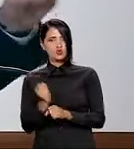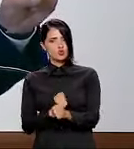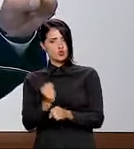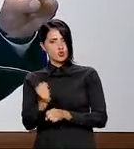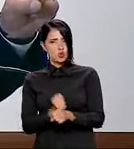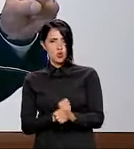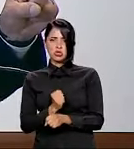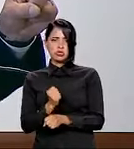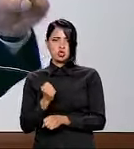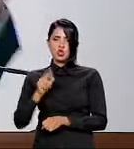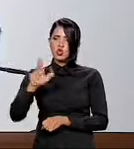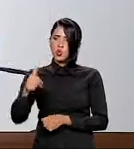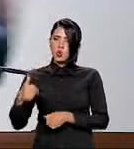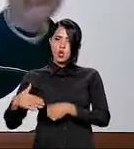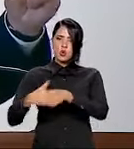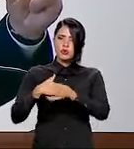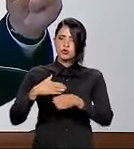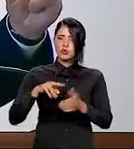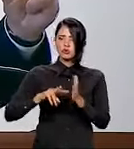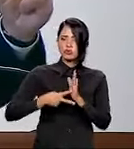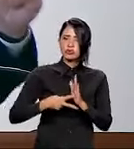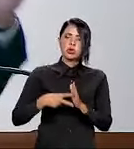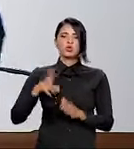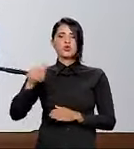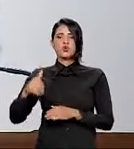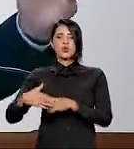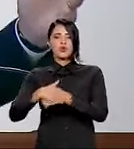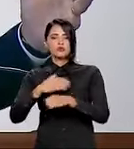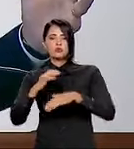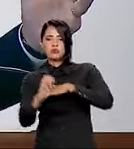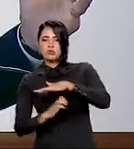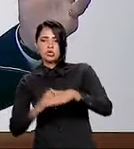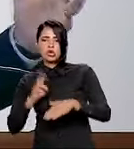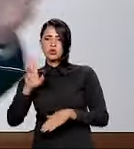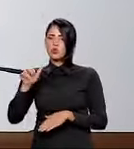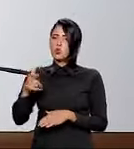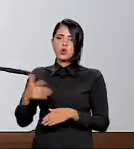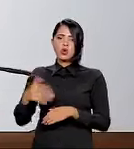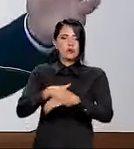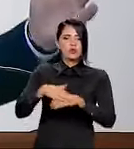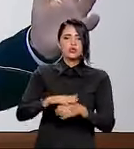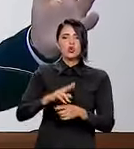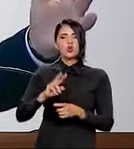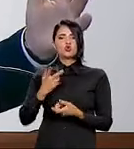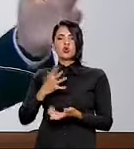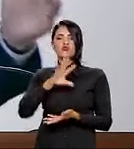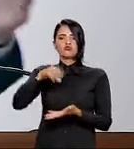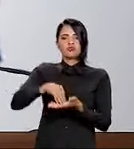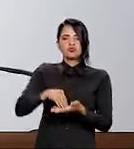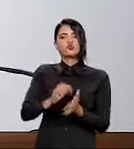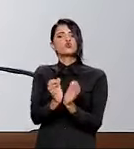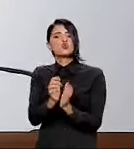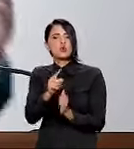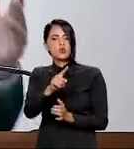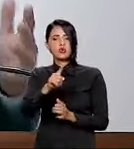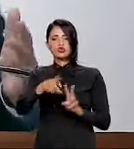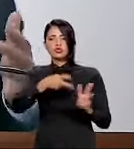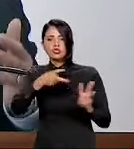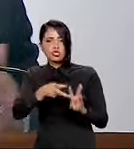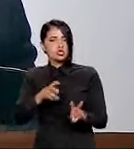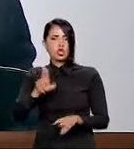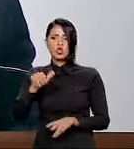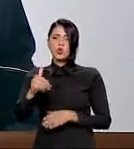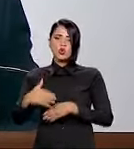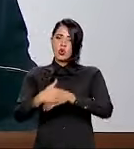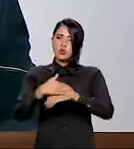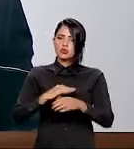4 anos nunca conversou com o sindicato, nunca conversou com o empresário, nunca conversou com quilombola, nunca conversou com indígena, nunca